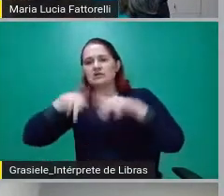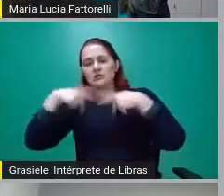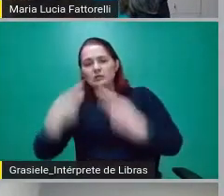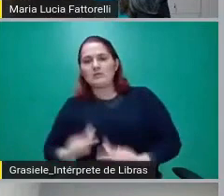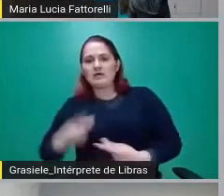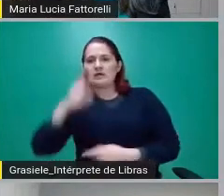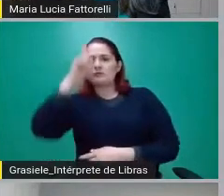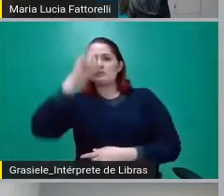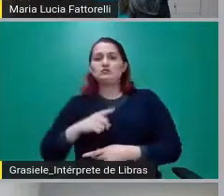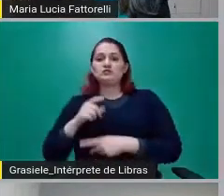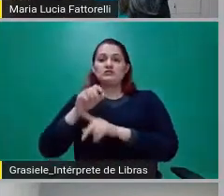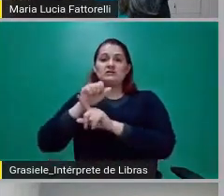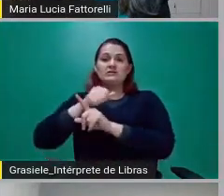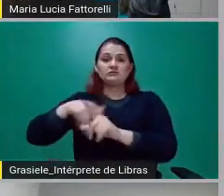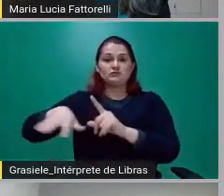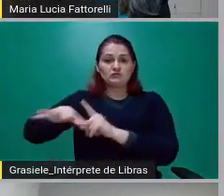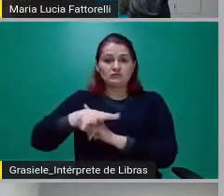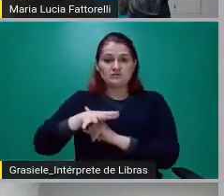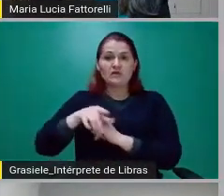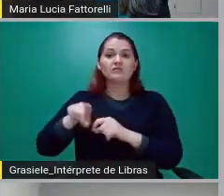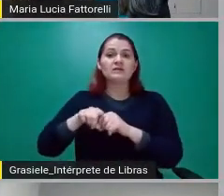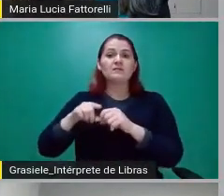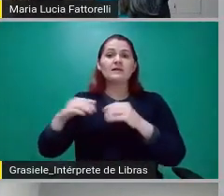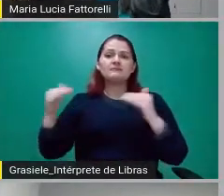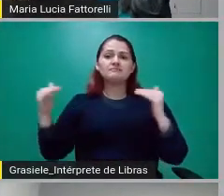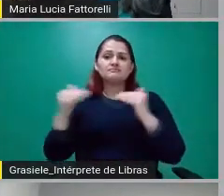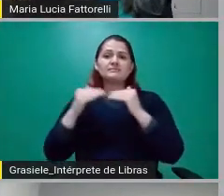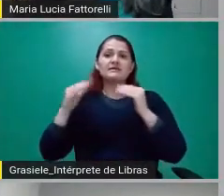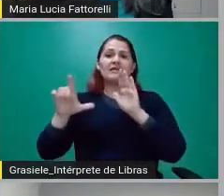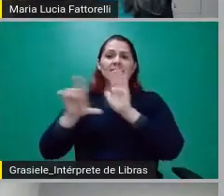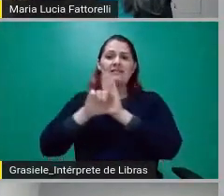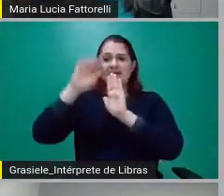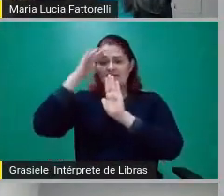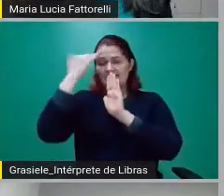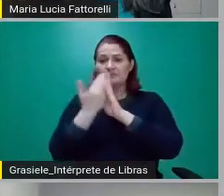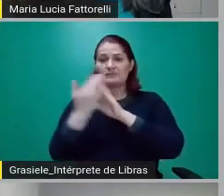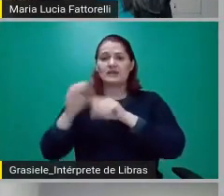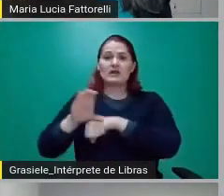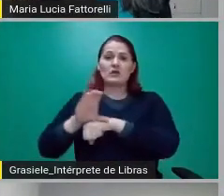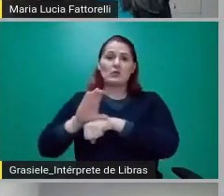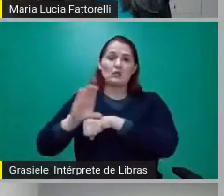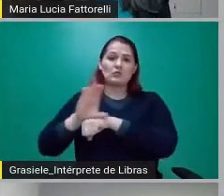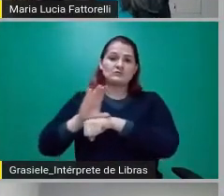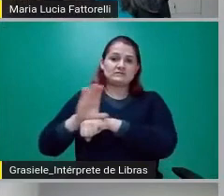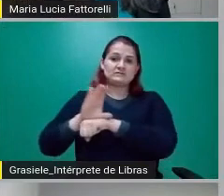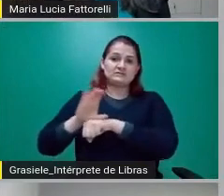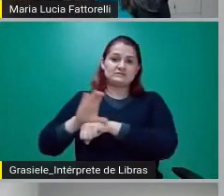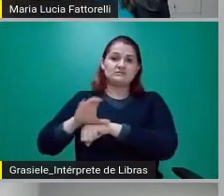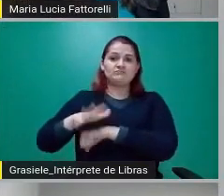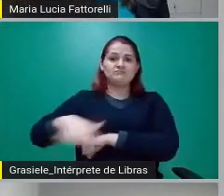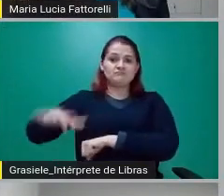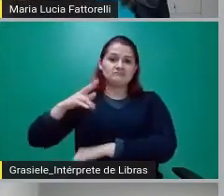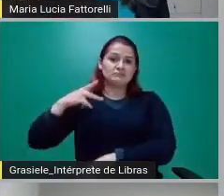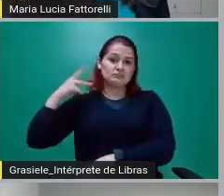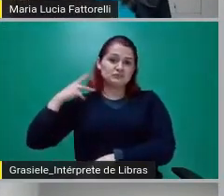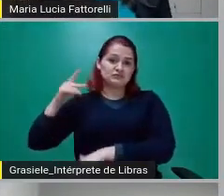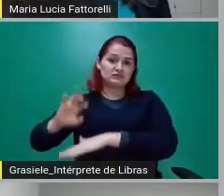constitucionalismo que garante isto do ponto de vista jurídico e do ponto de vista de políticas